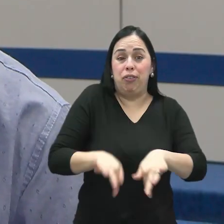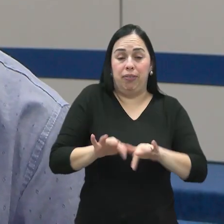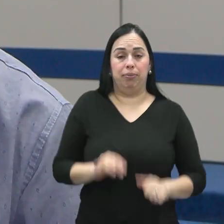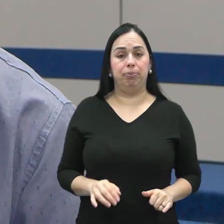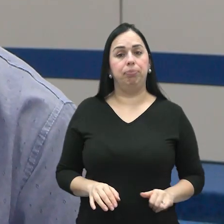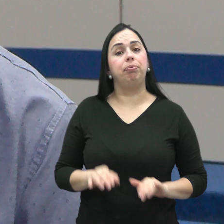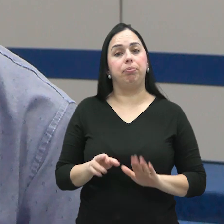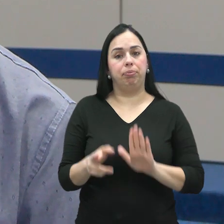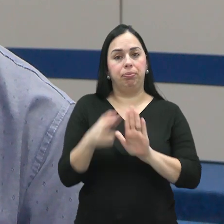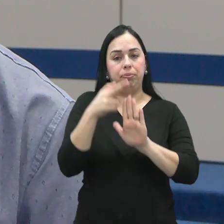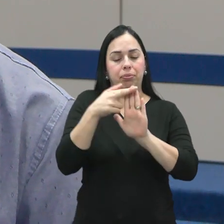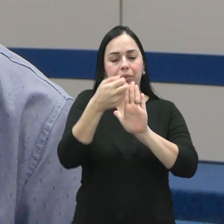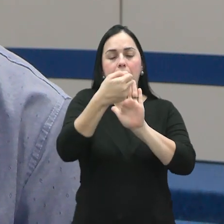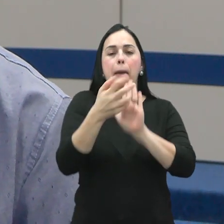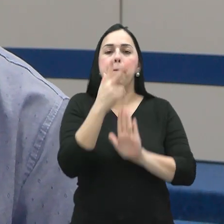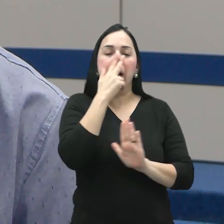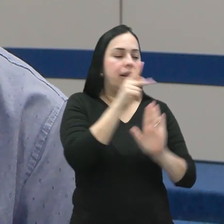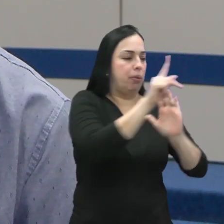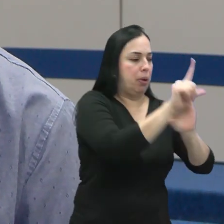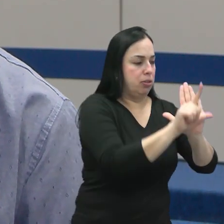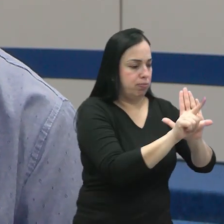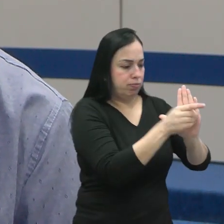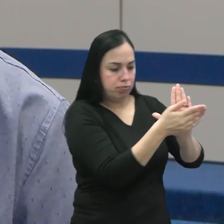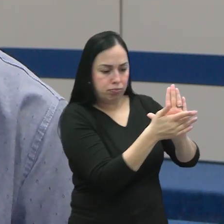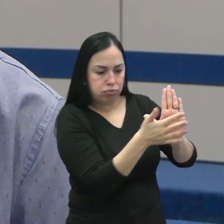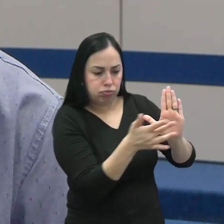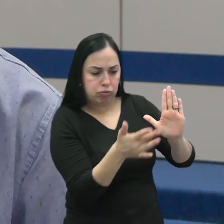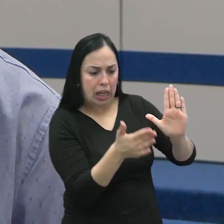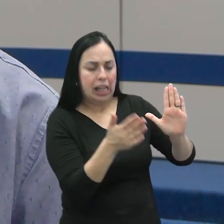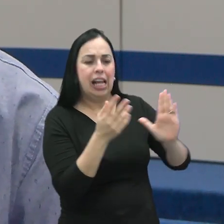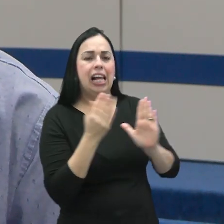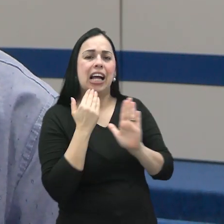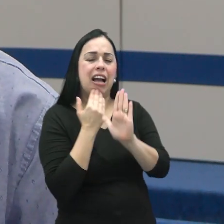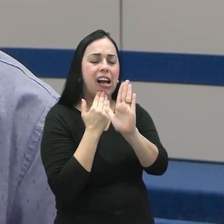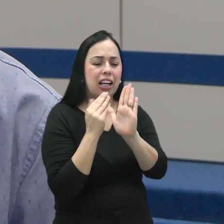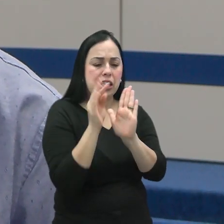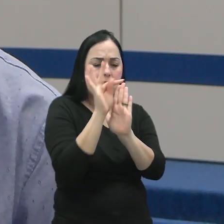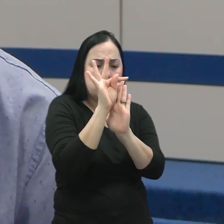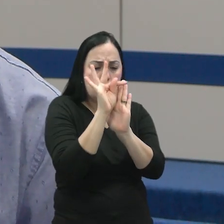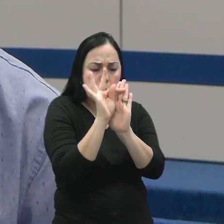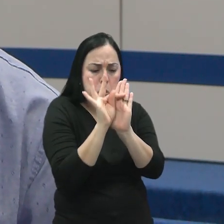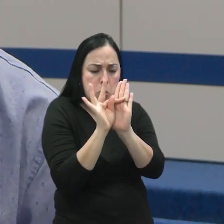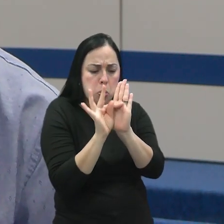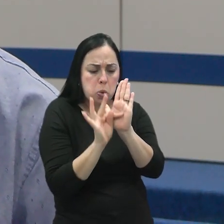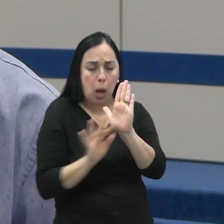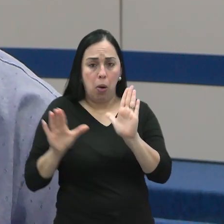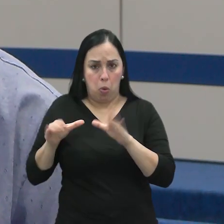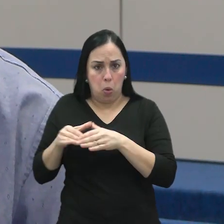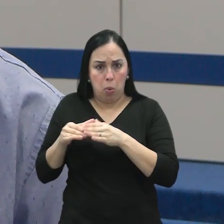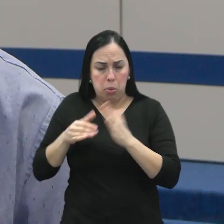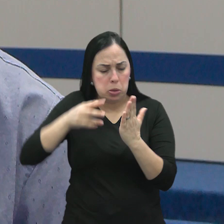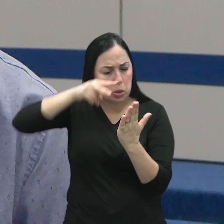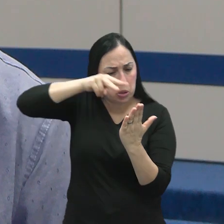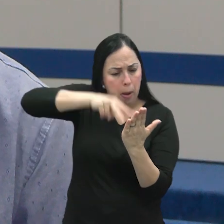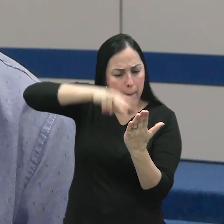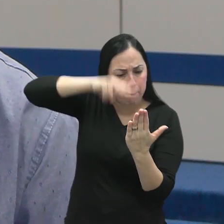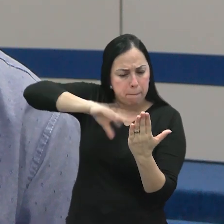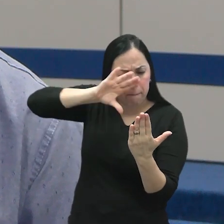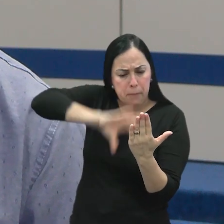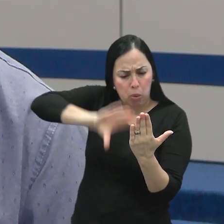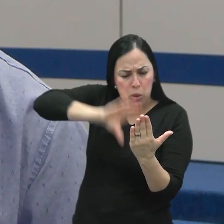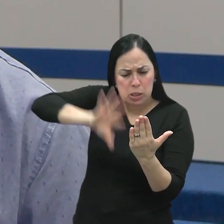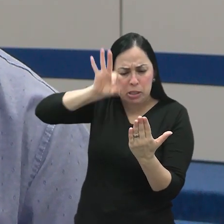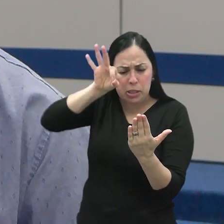redação final é como passar a limpo o projeto aprovado. Uma equipe técnica revisa todo o texto, garantindo que ele